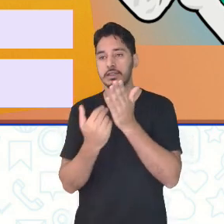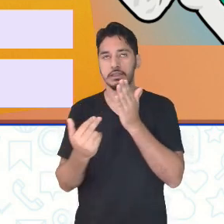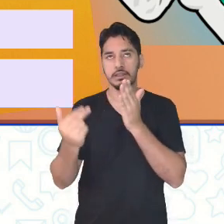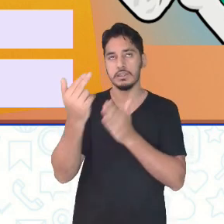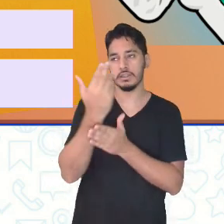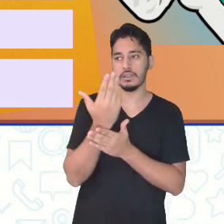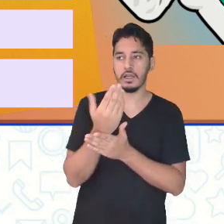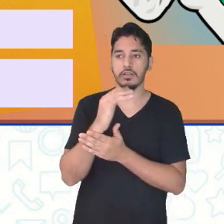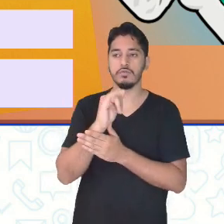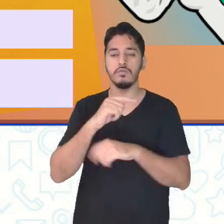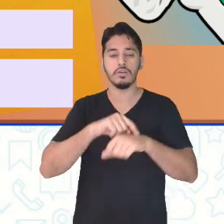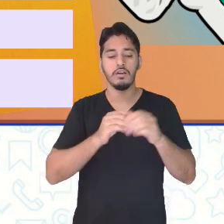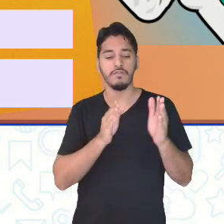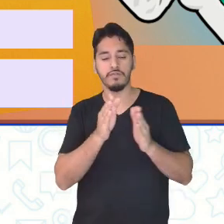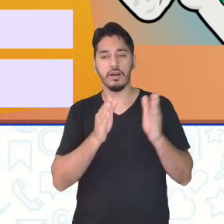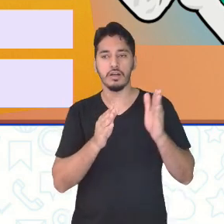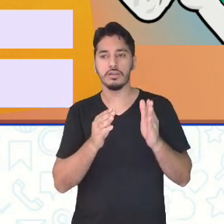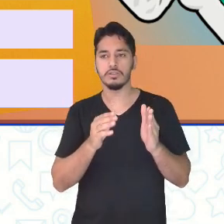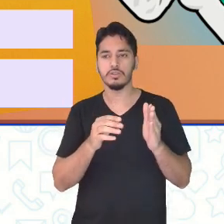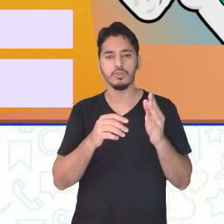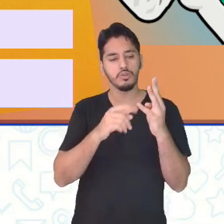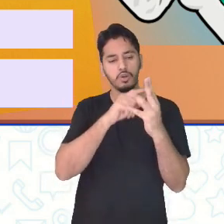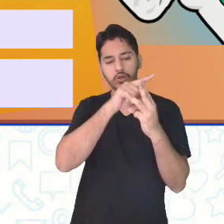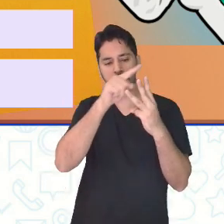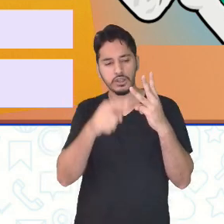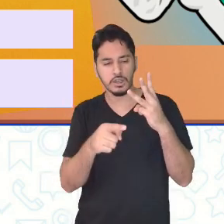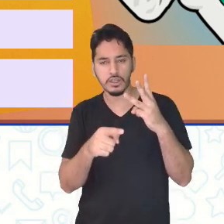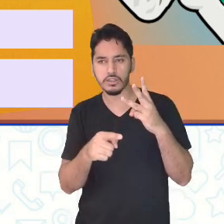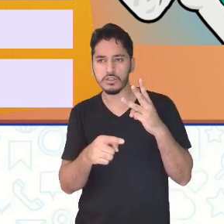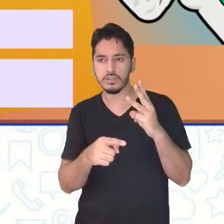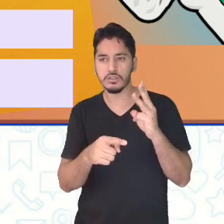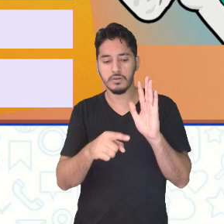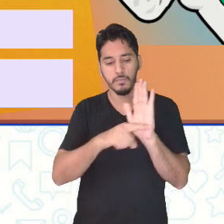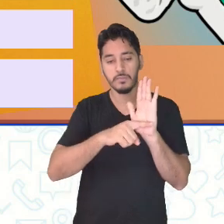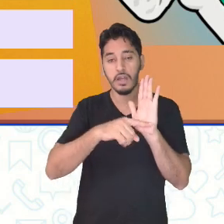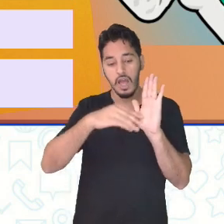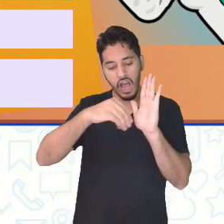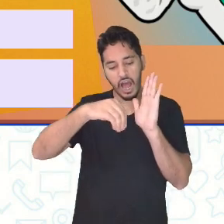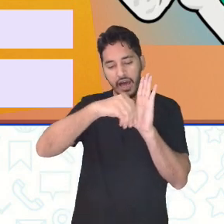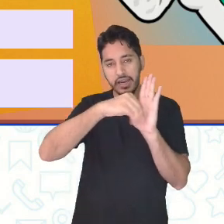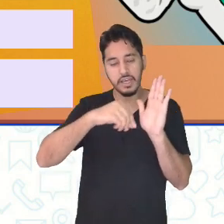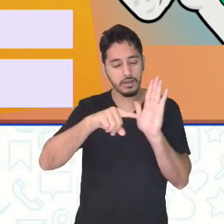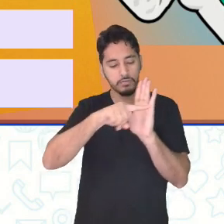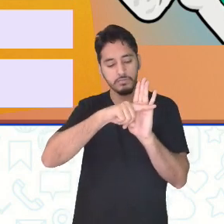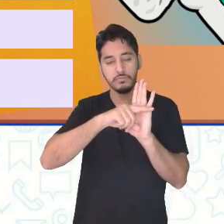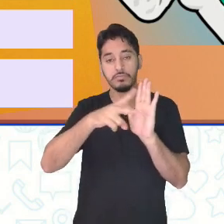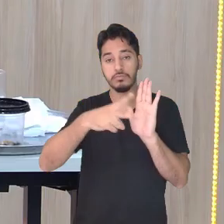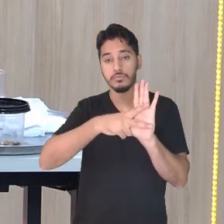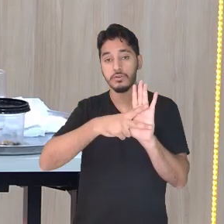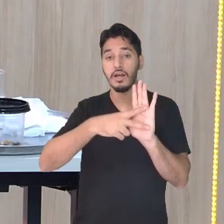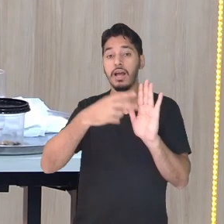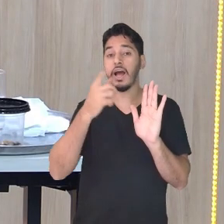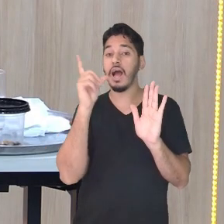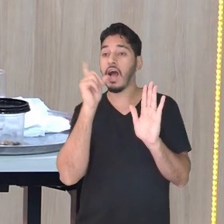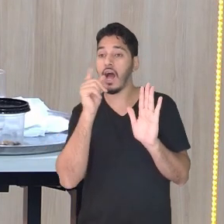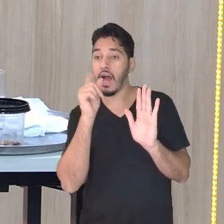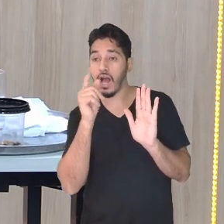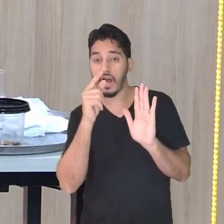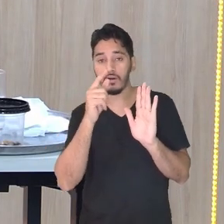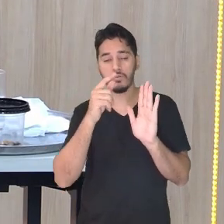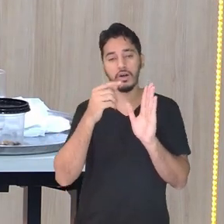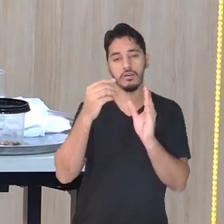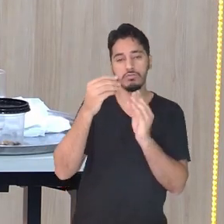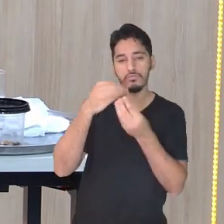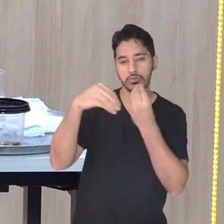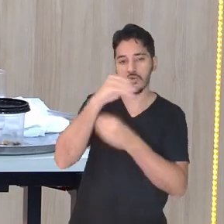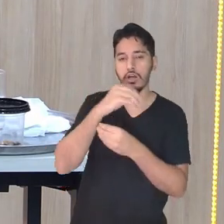for colocar fase, eu só consigo ver 3 fases. A fase da areia, a fase da água com sal e açúcar e